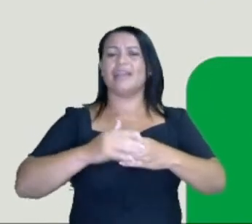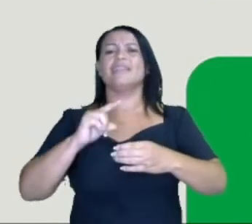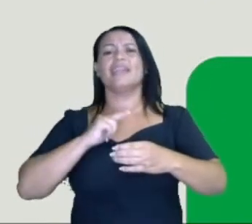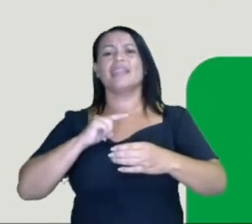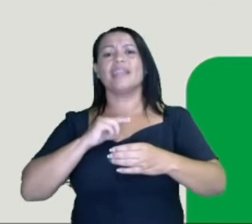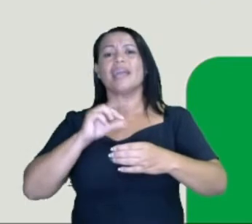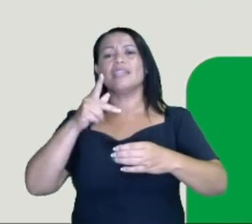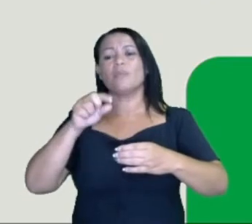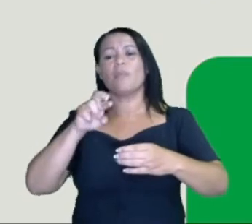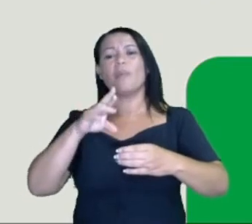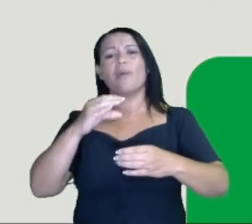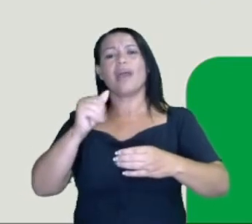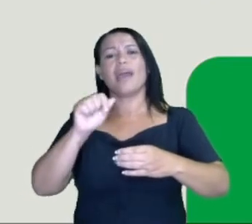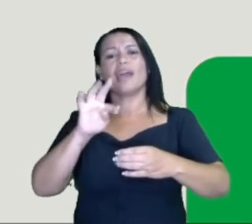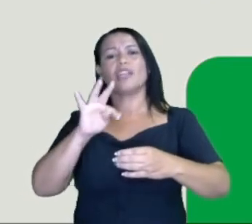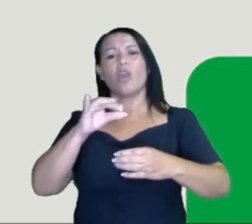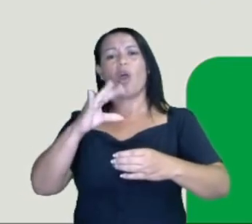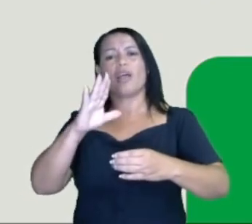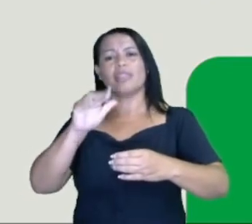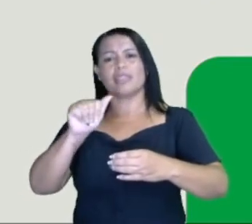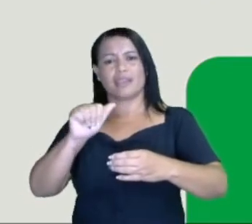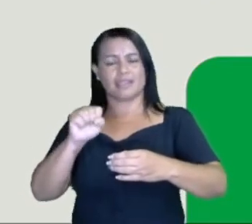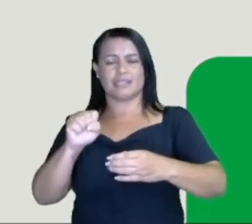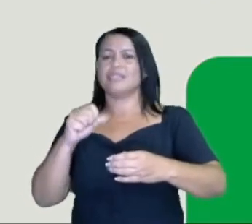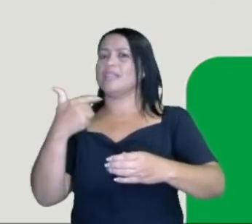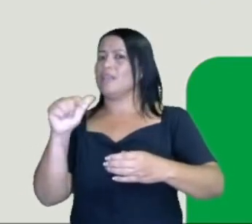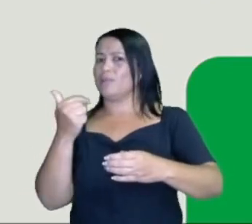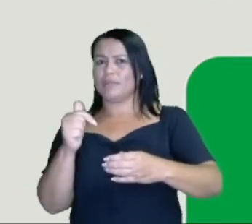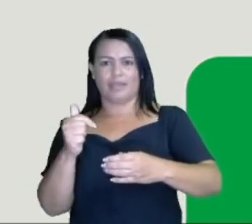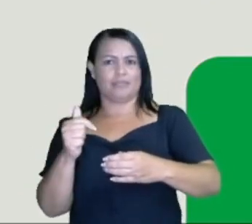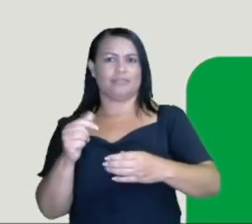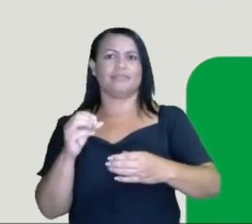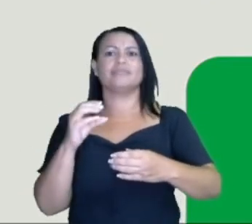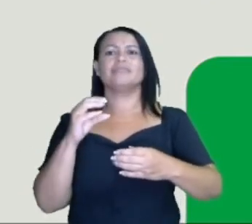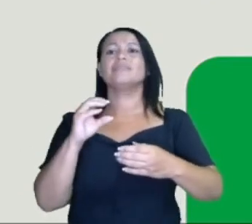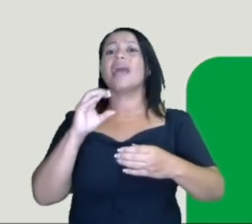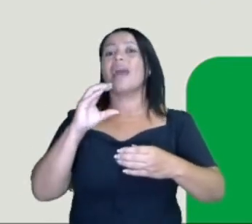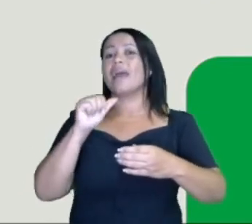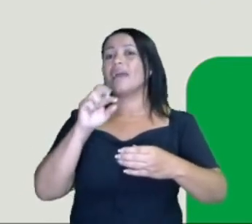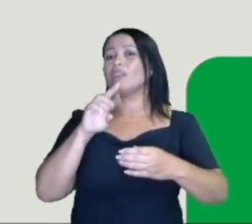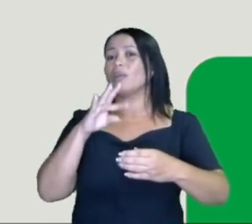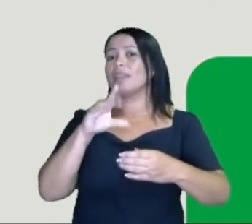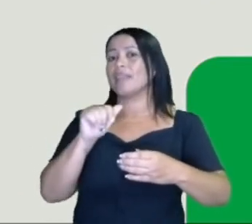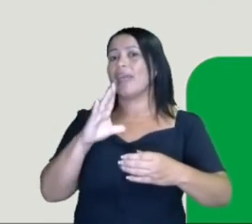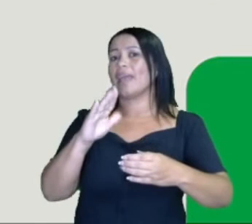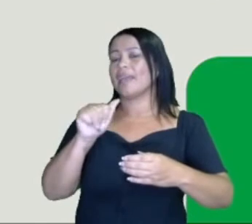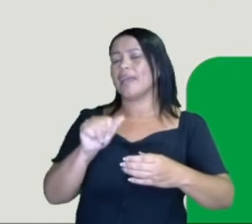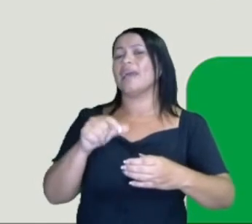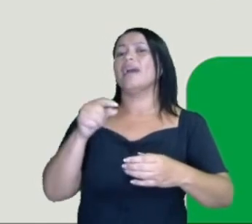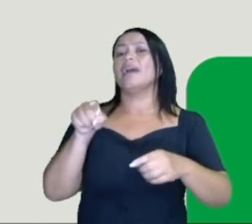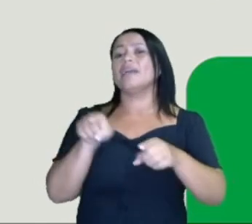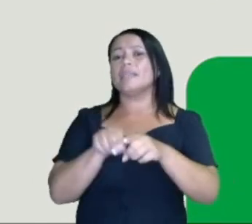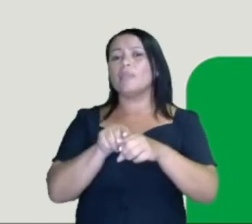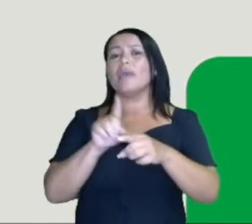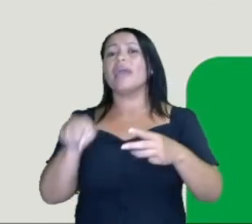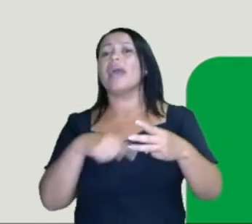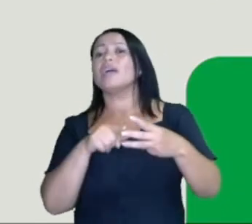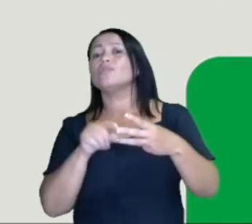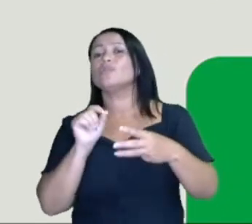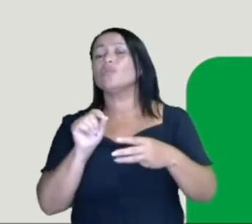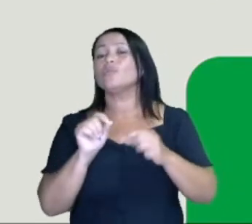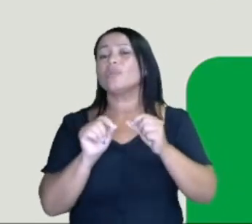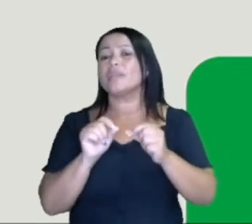as procariotas não possuem carioteca. E as eucariotas são formadas por